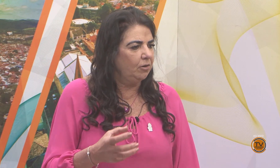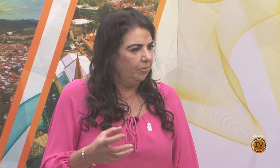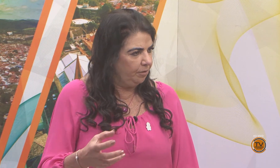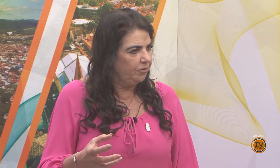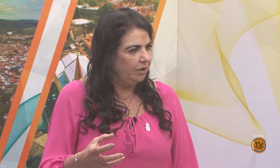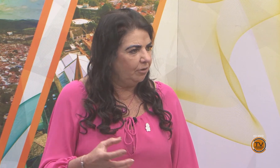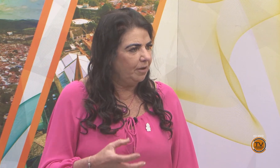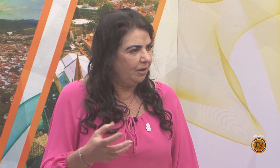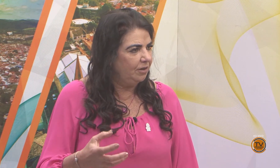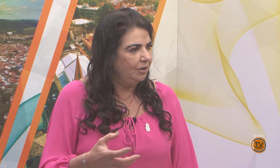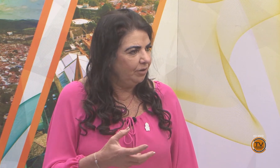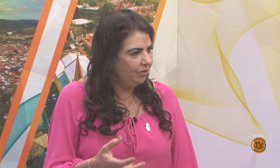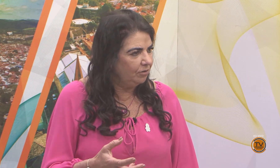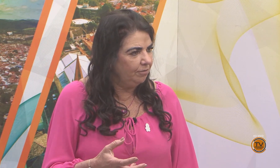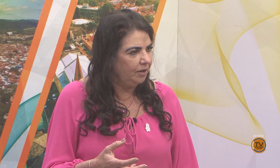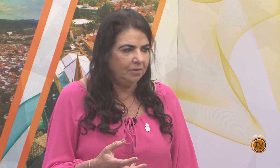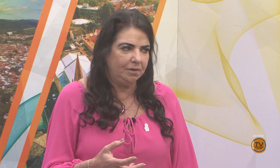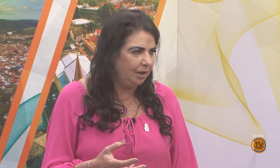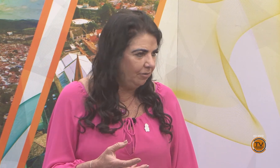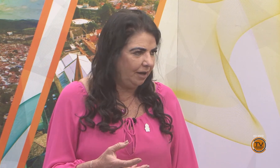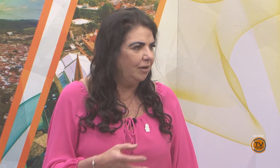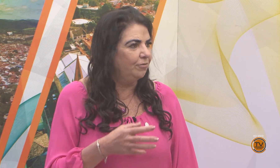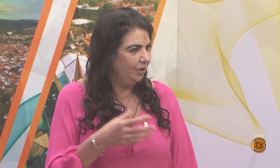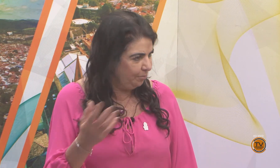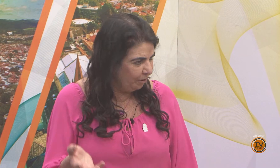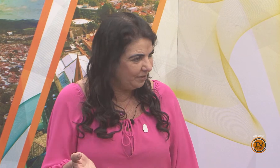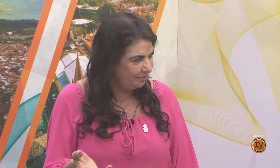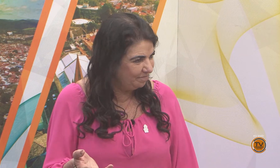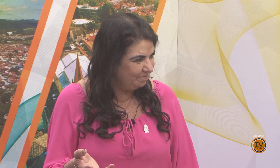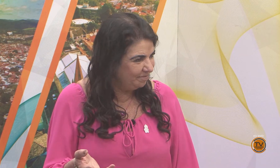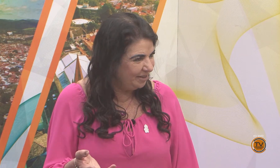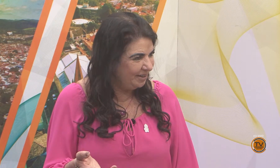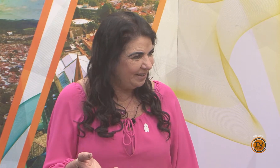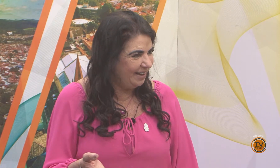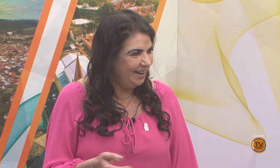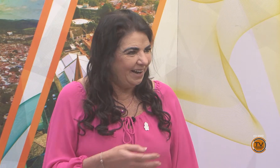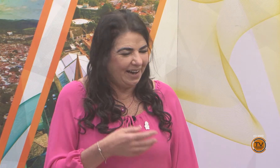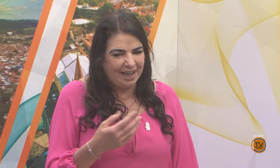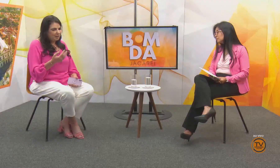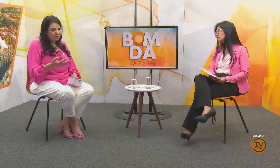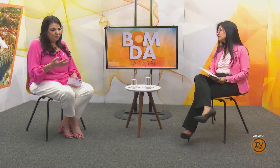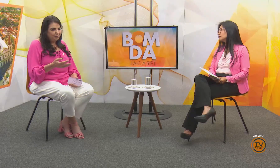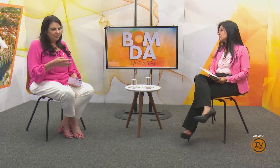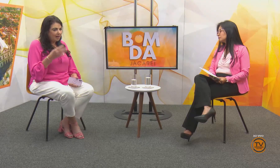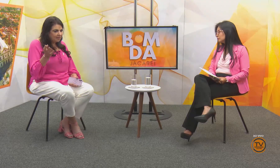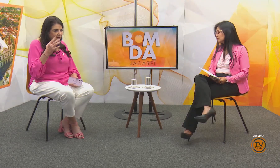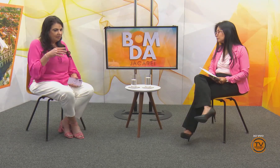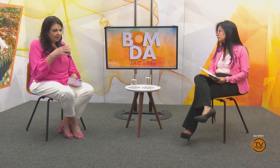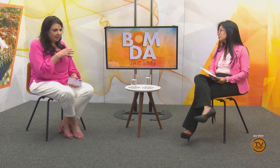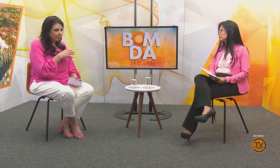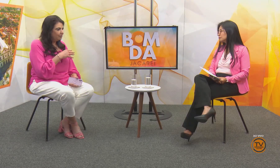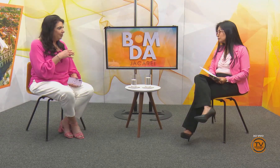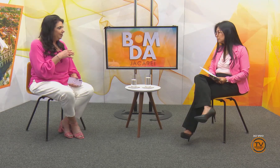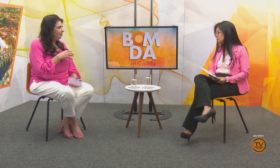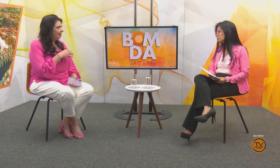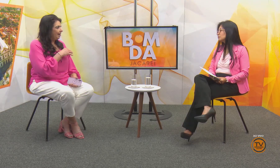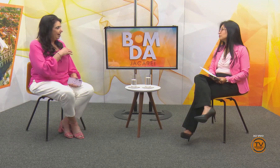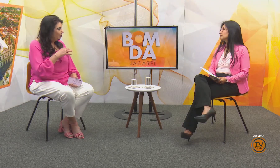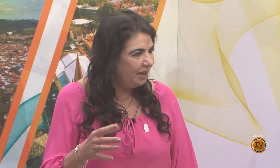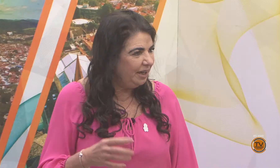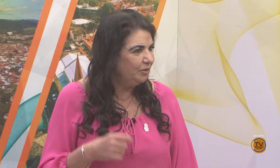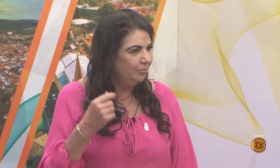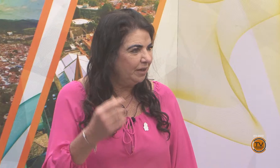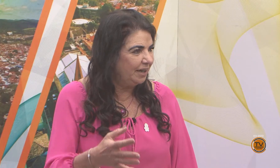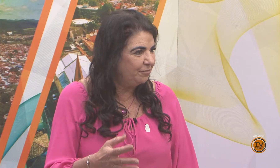minha vida como profissional médica durante o Covid. Não é, foi depois, né? Aí todo mundo esquece que teve o Covid e é